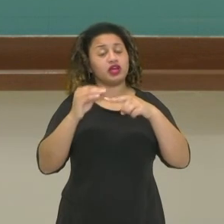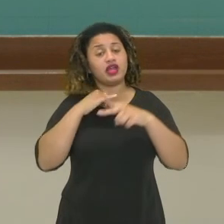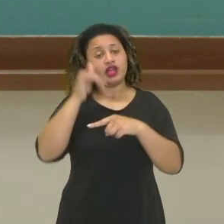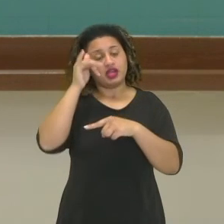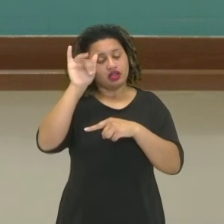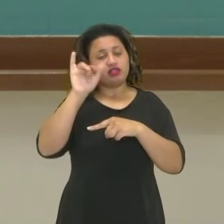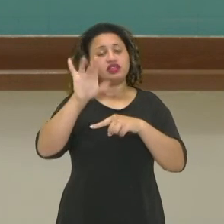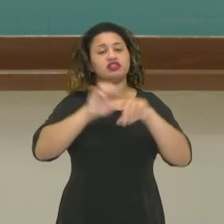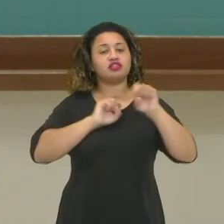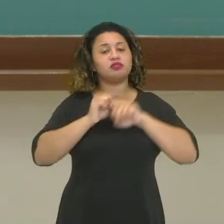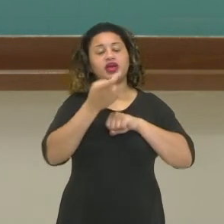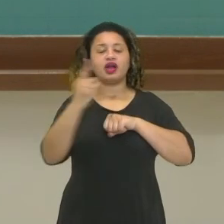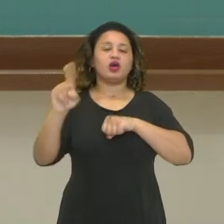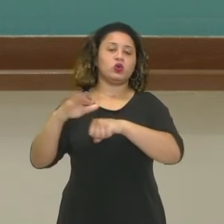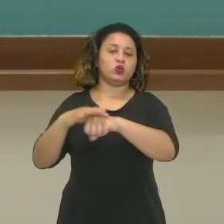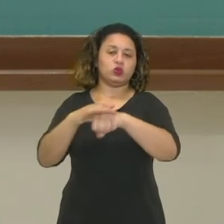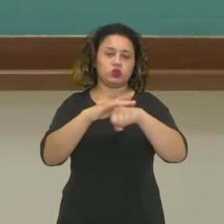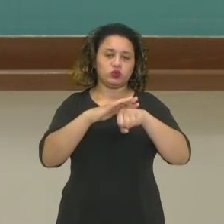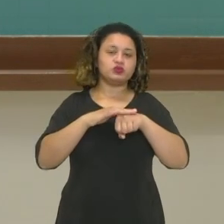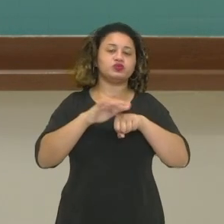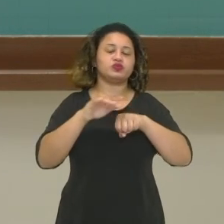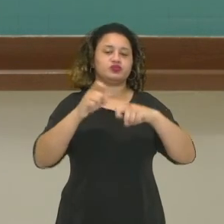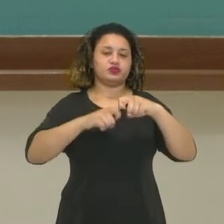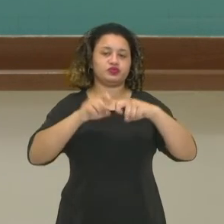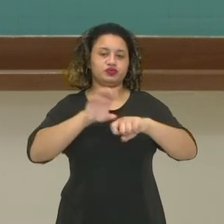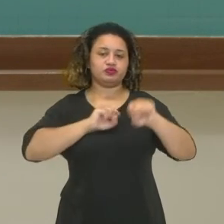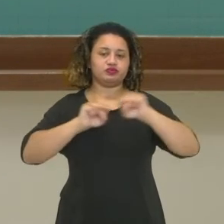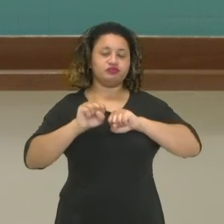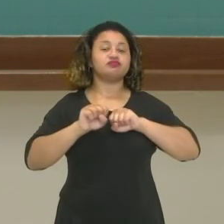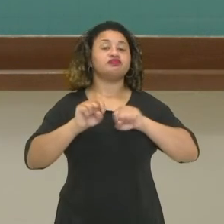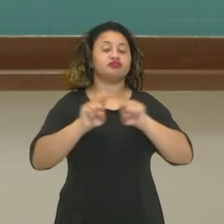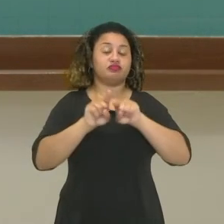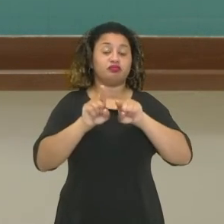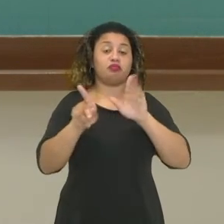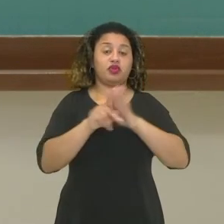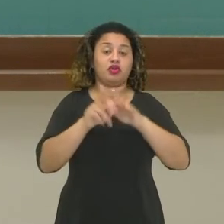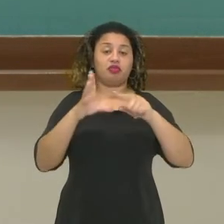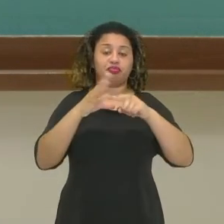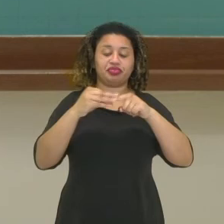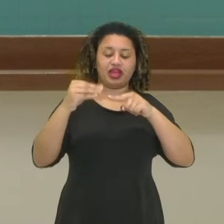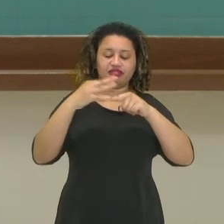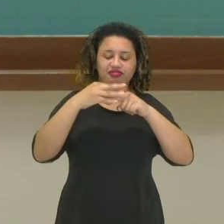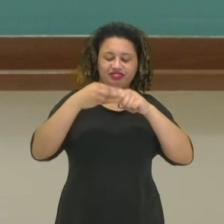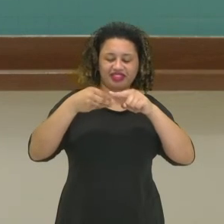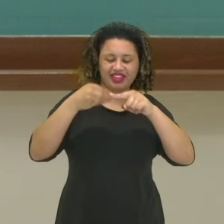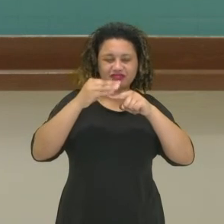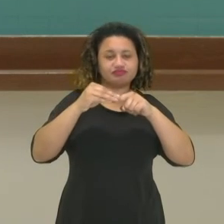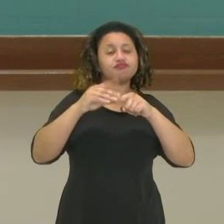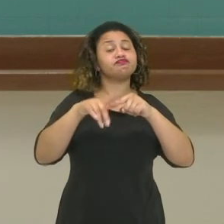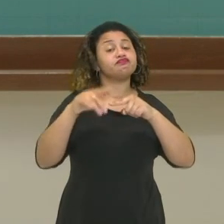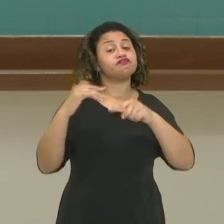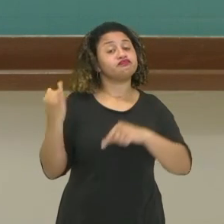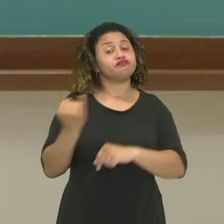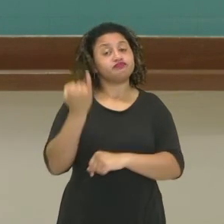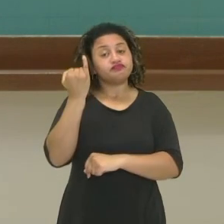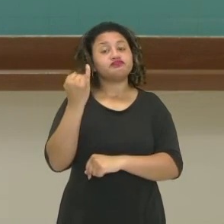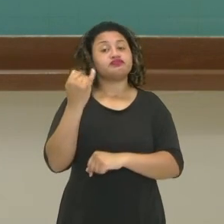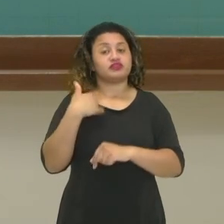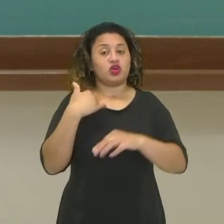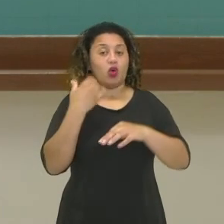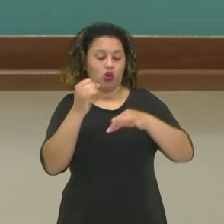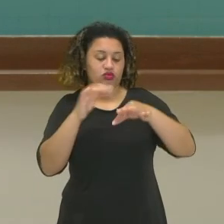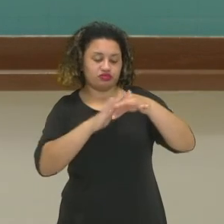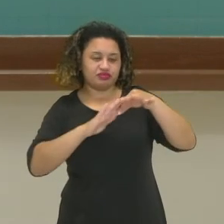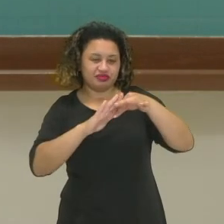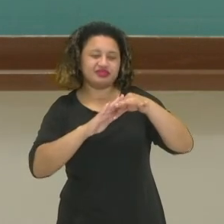pegar outras ISTs, né, que vêm através da mucosa, né, então é muito importante o uso da